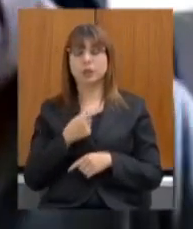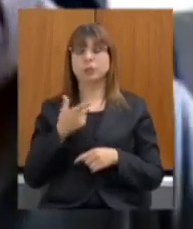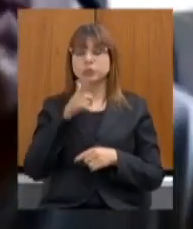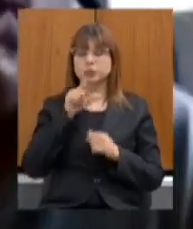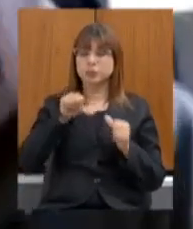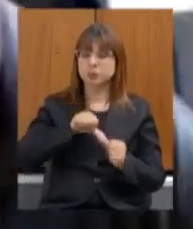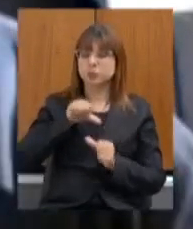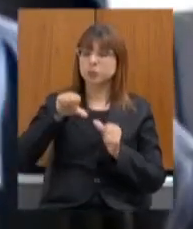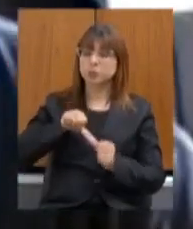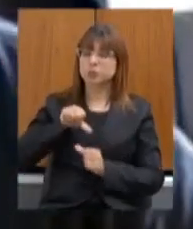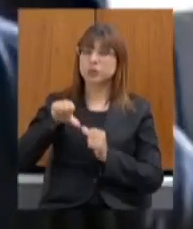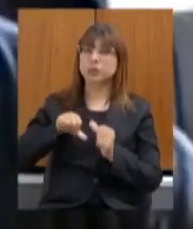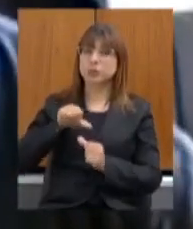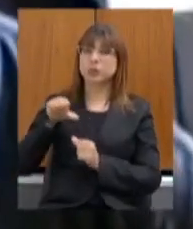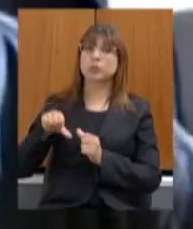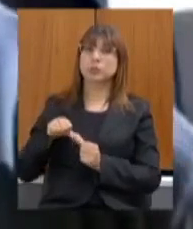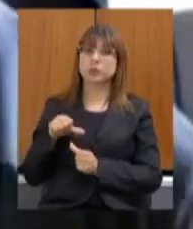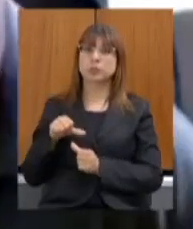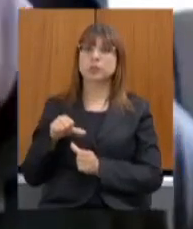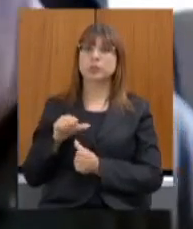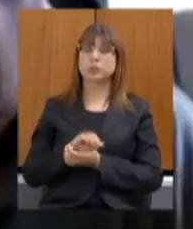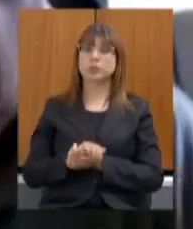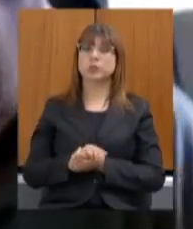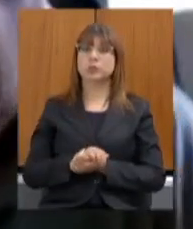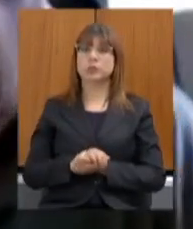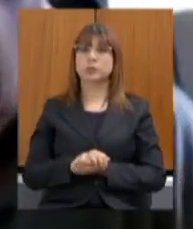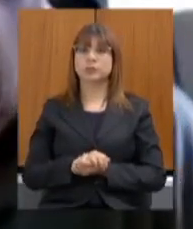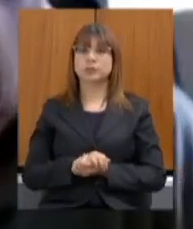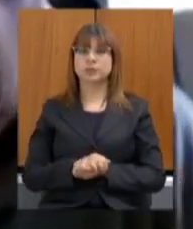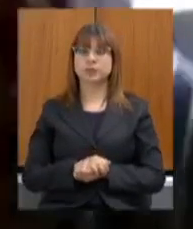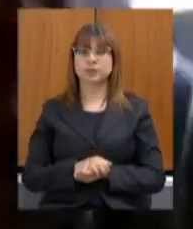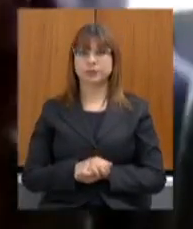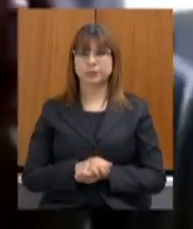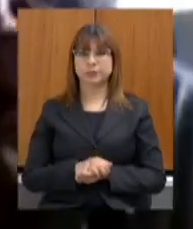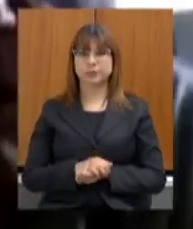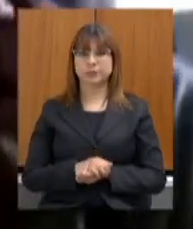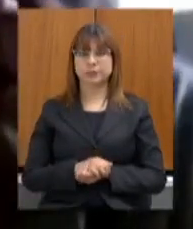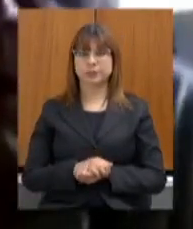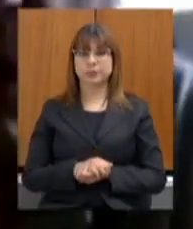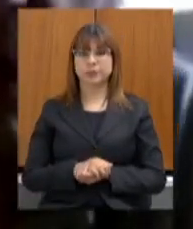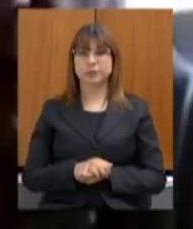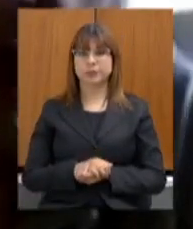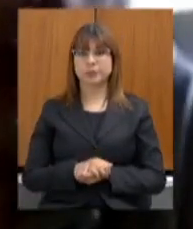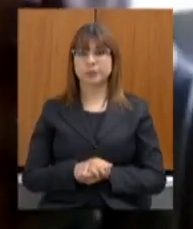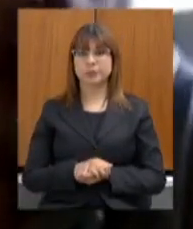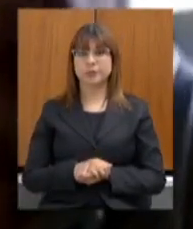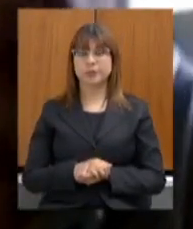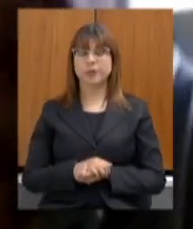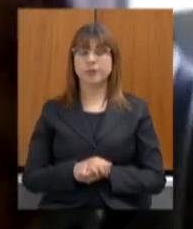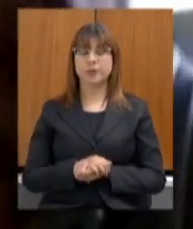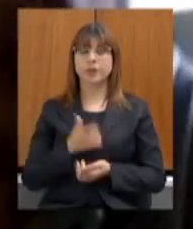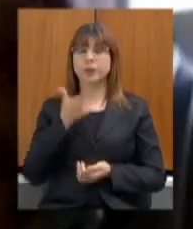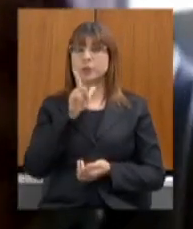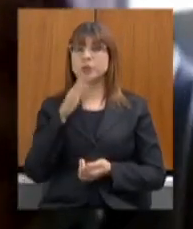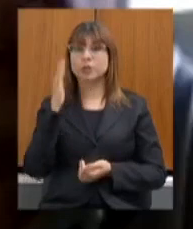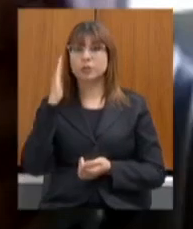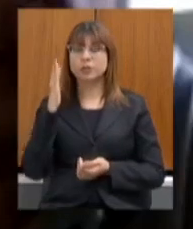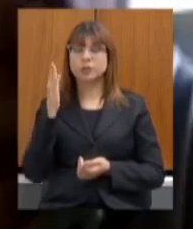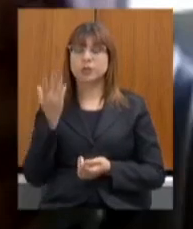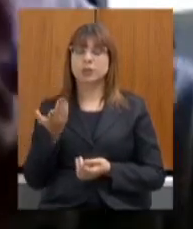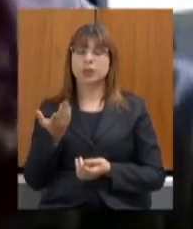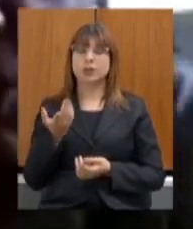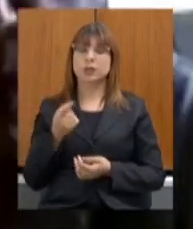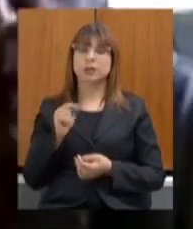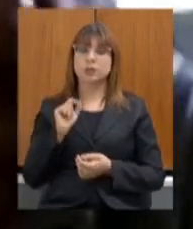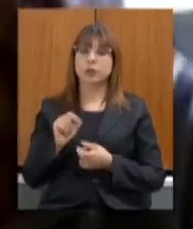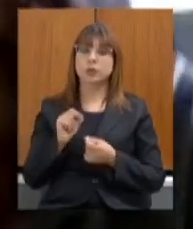na área, atendendo e a incorporação atendendo aquilo que era necessário para o desenvolvimento do rodoviário, como